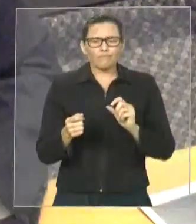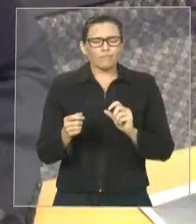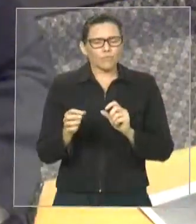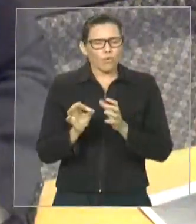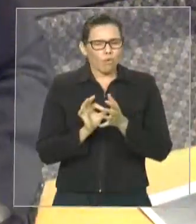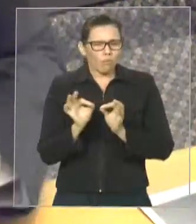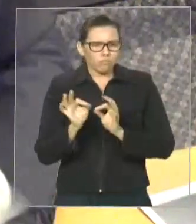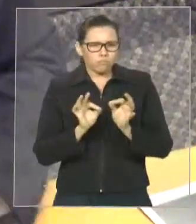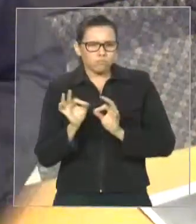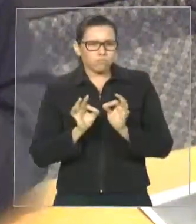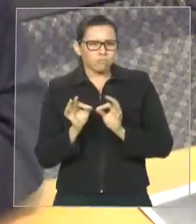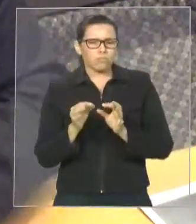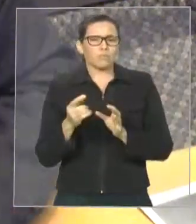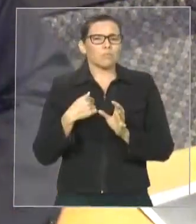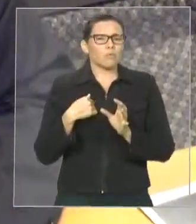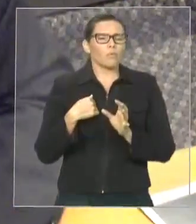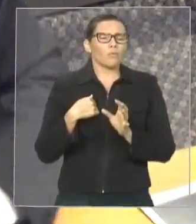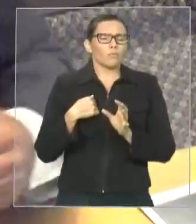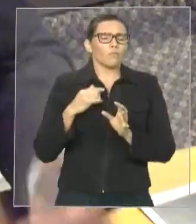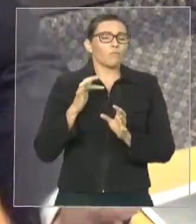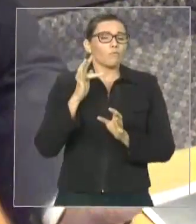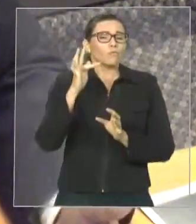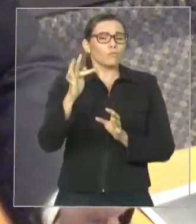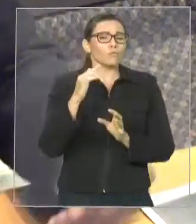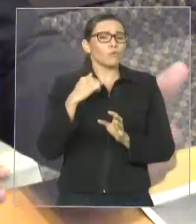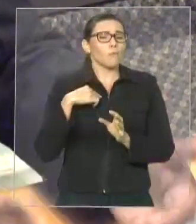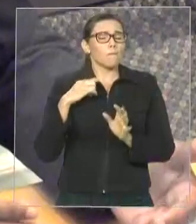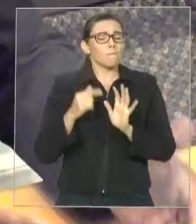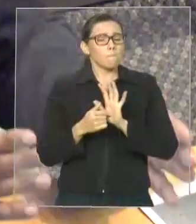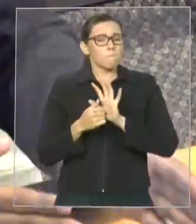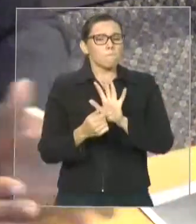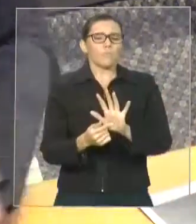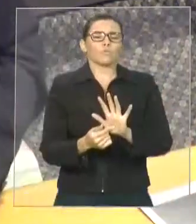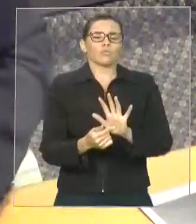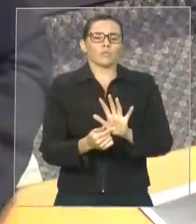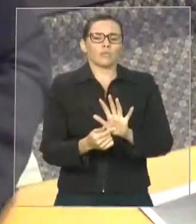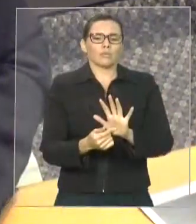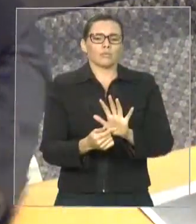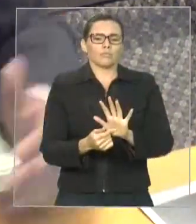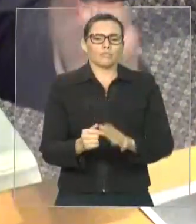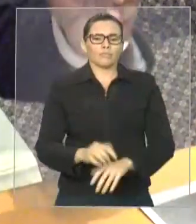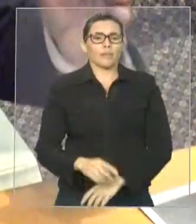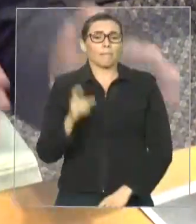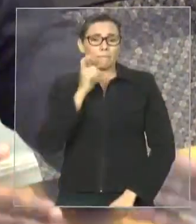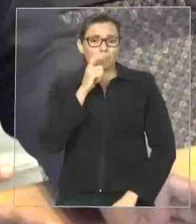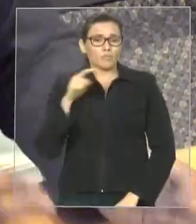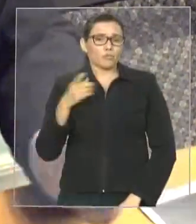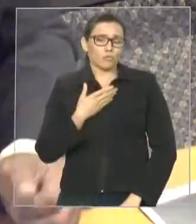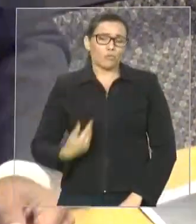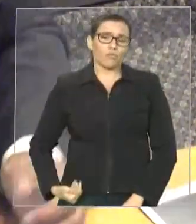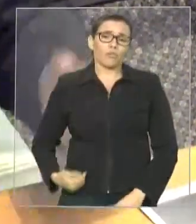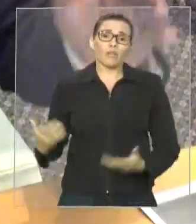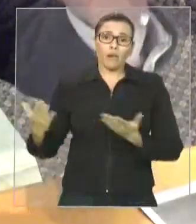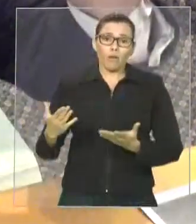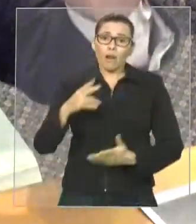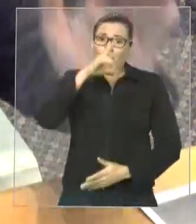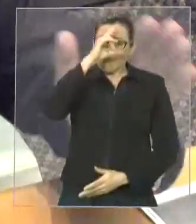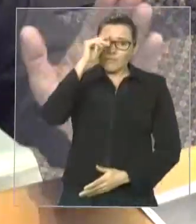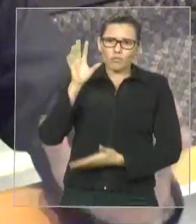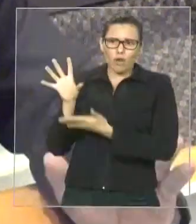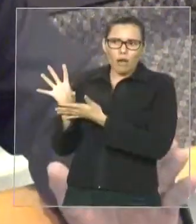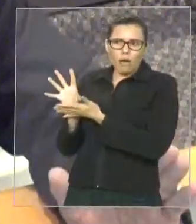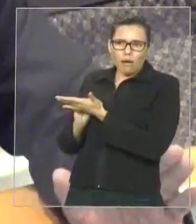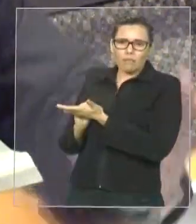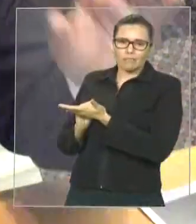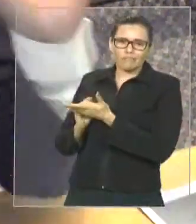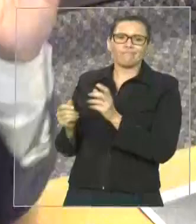do governo, as mentiras do governo do estado, que agora o filhote começa a fazer igual. Na última semana, o prefeito